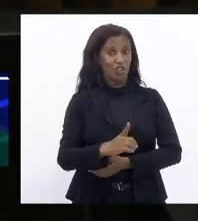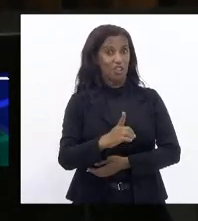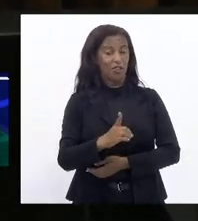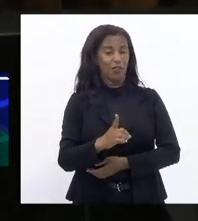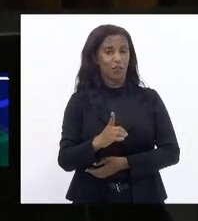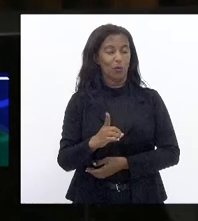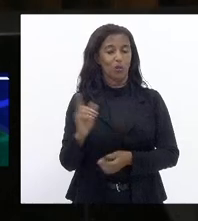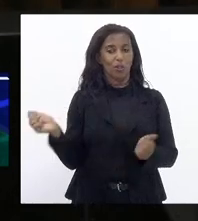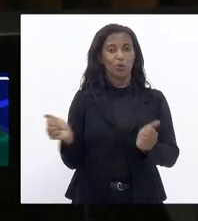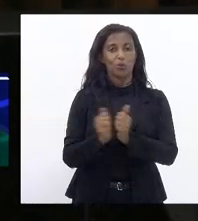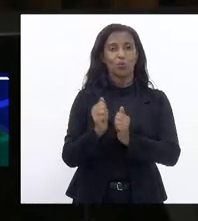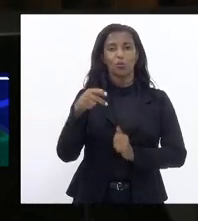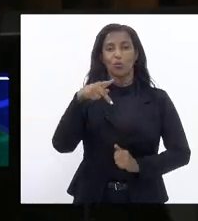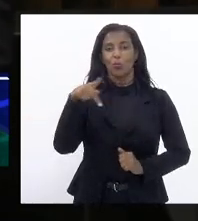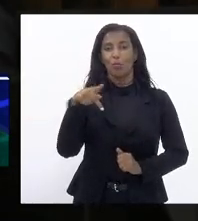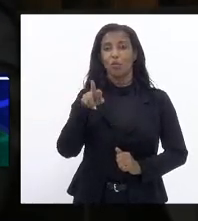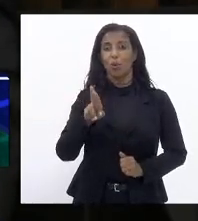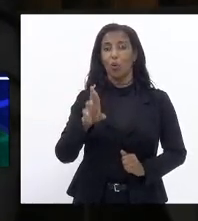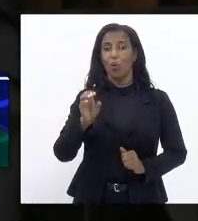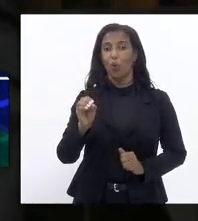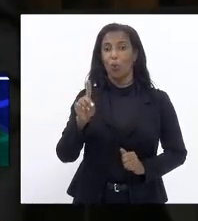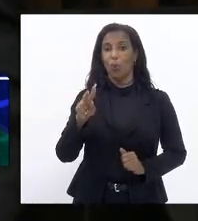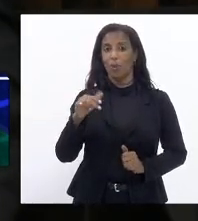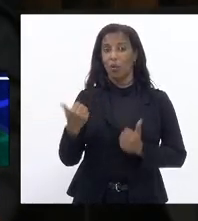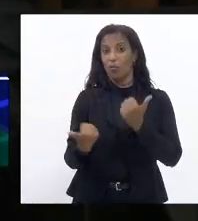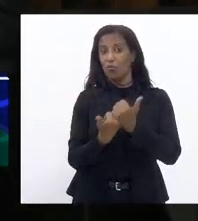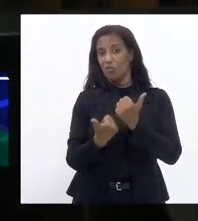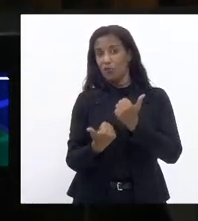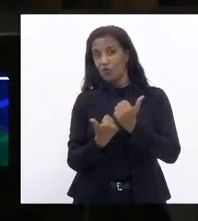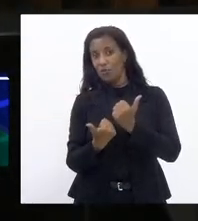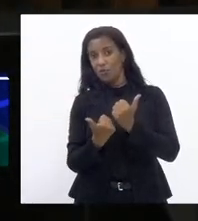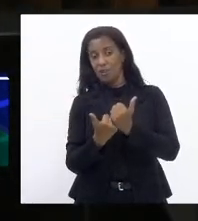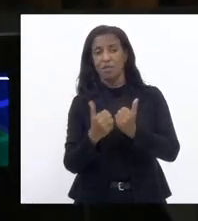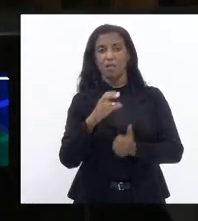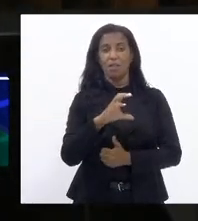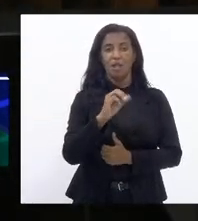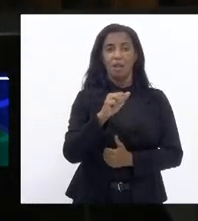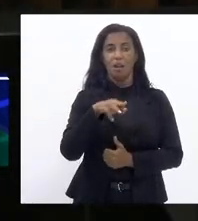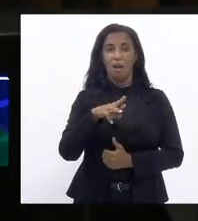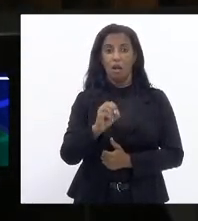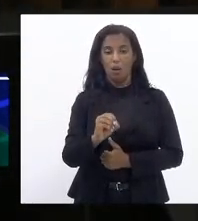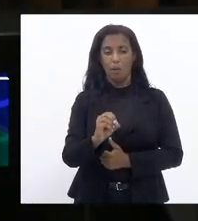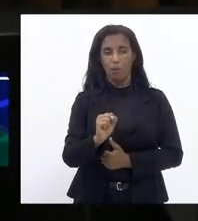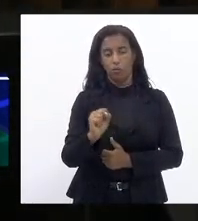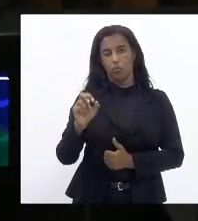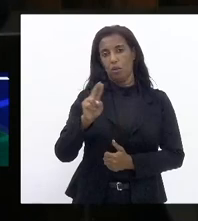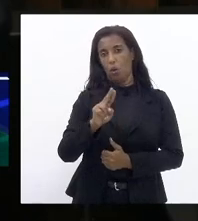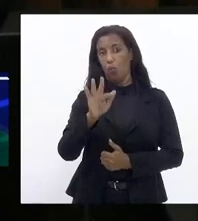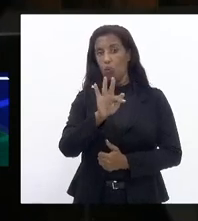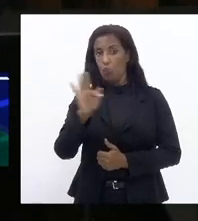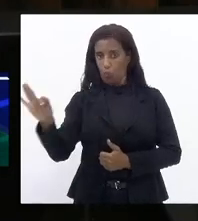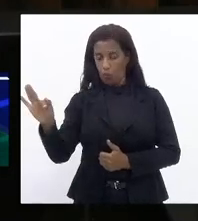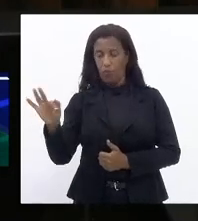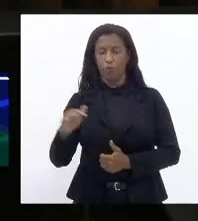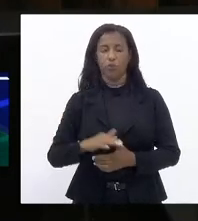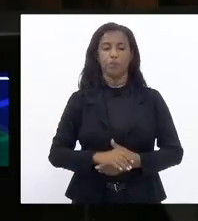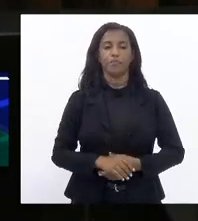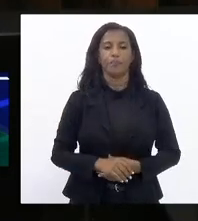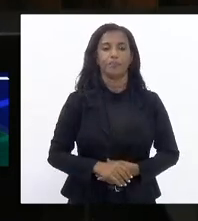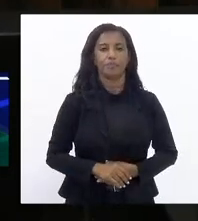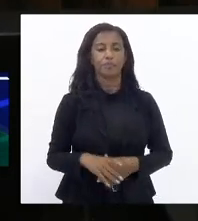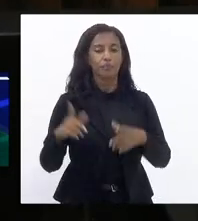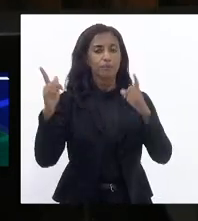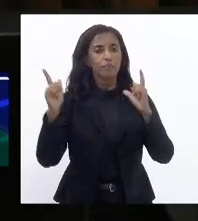lado do professor Rodrigo de Araújo Monteiro, vice-diretor, do campus da UF, em Campos do Goytacazes,